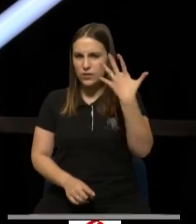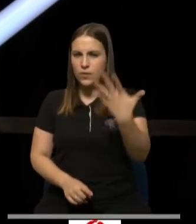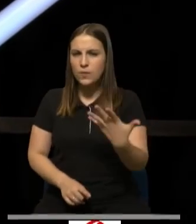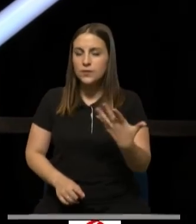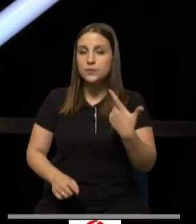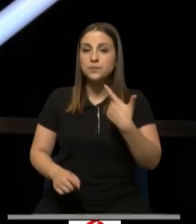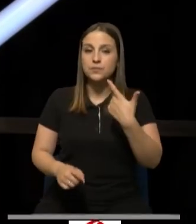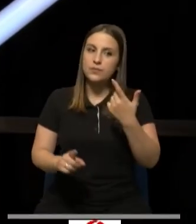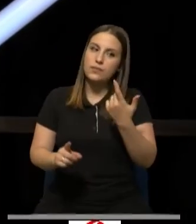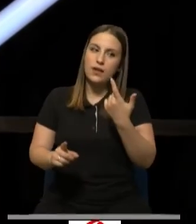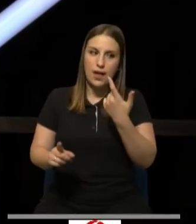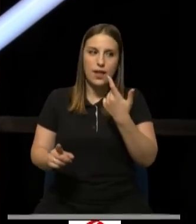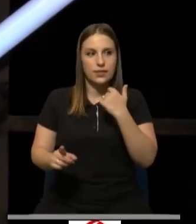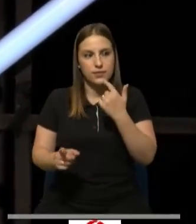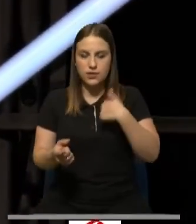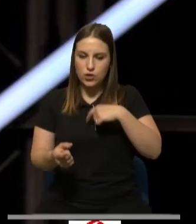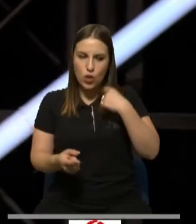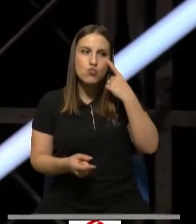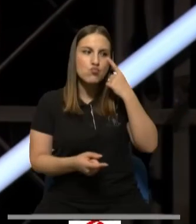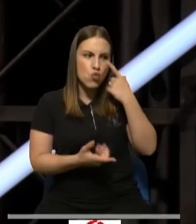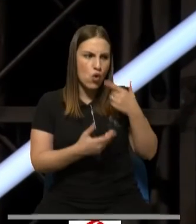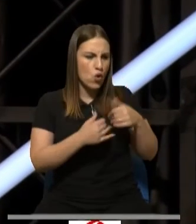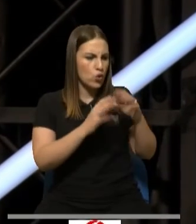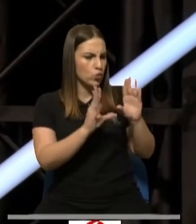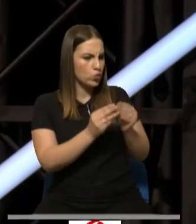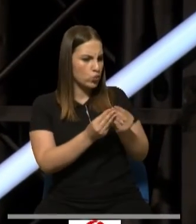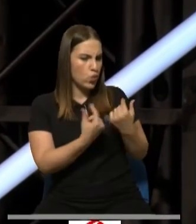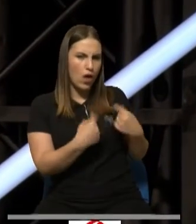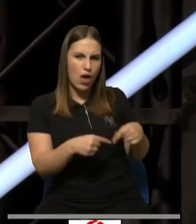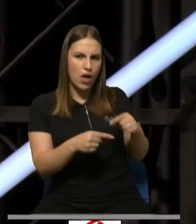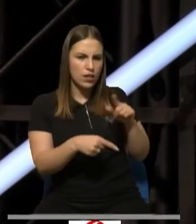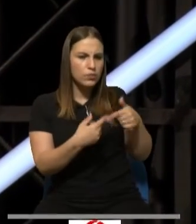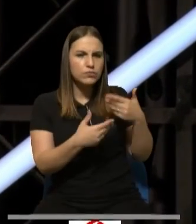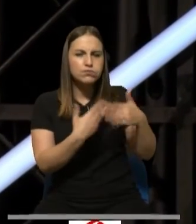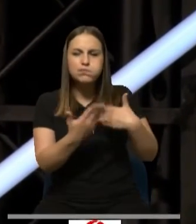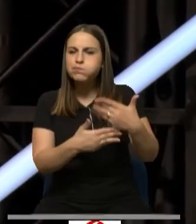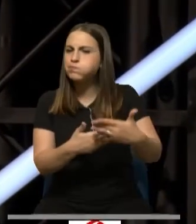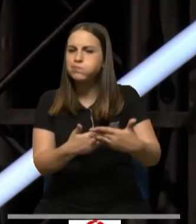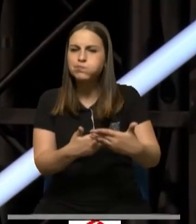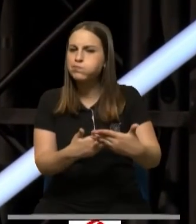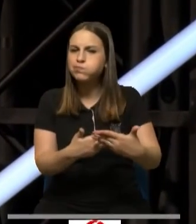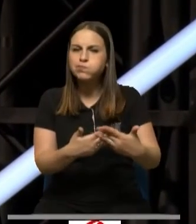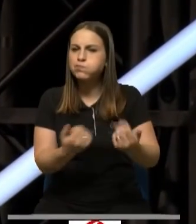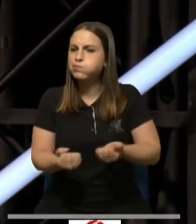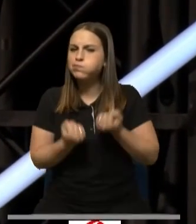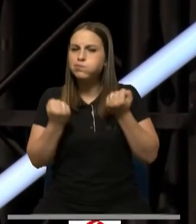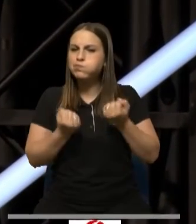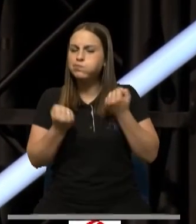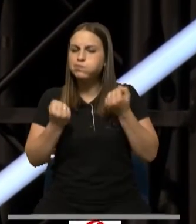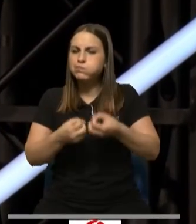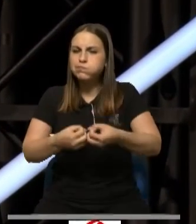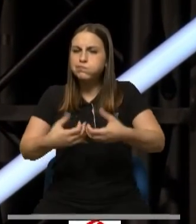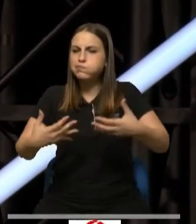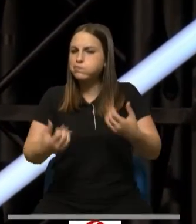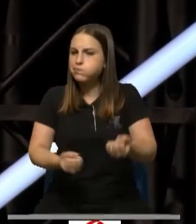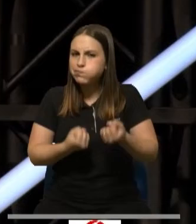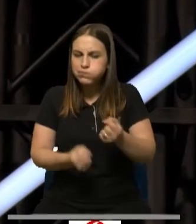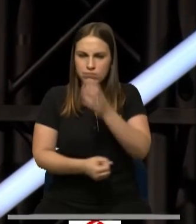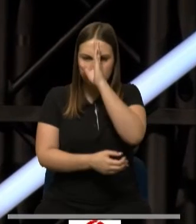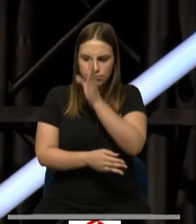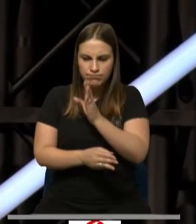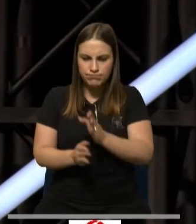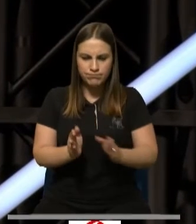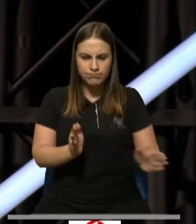temos conhecimento, nós temos tudo, mas depois não o conseguimos levar até ao produto, não o conseguimos fazer crescer com método, com